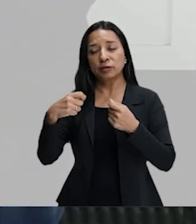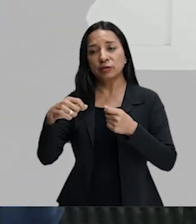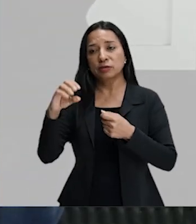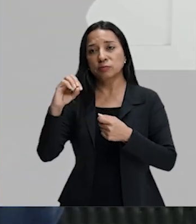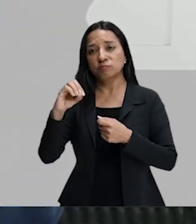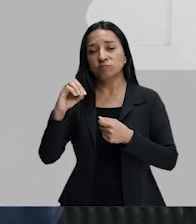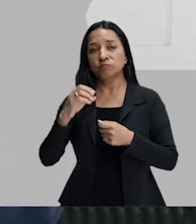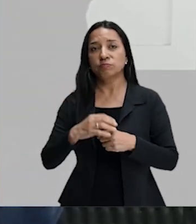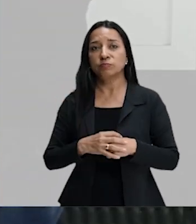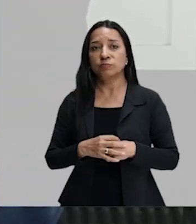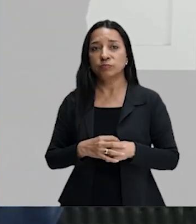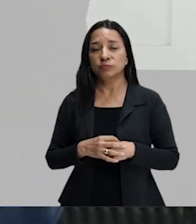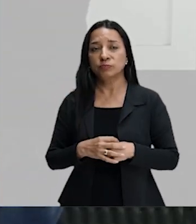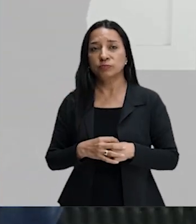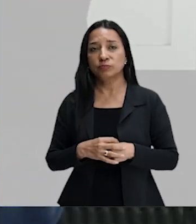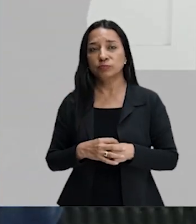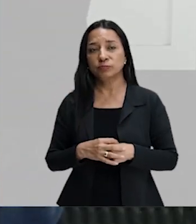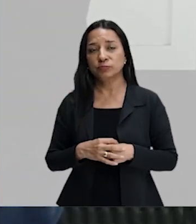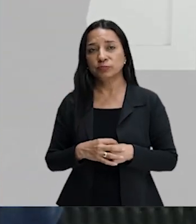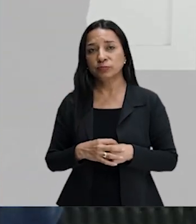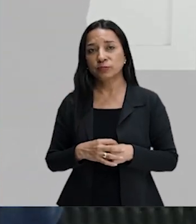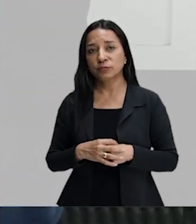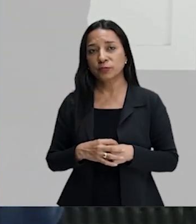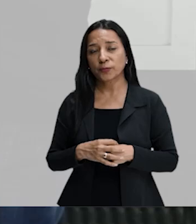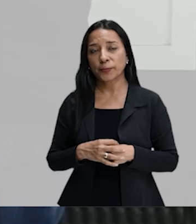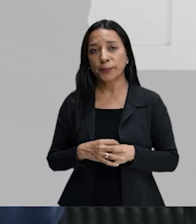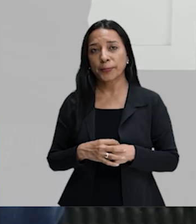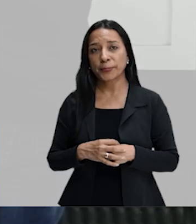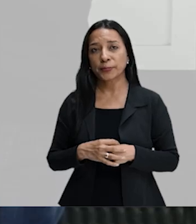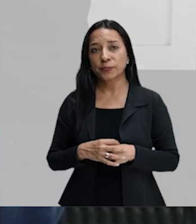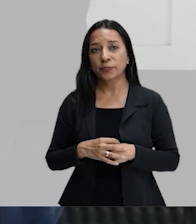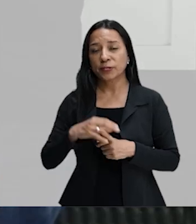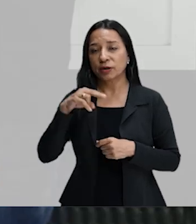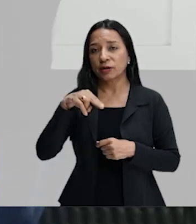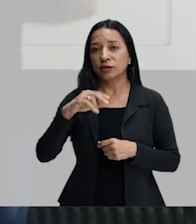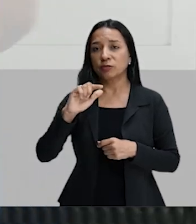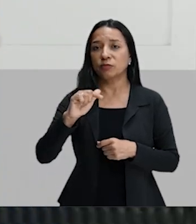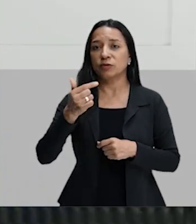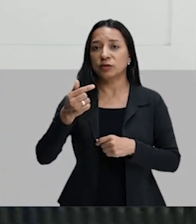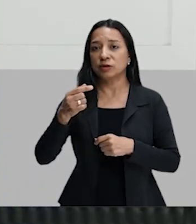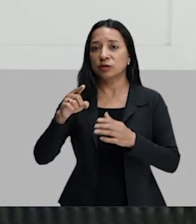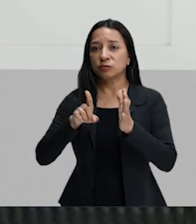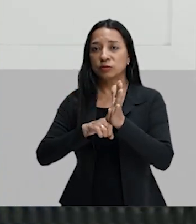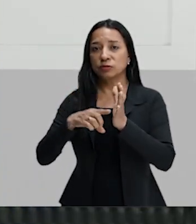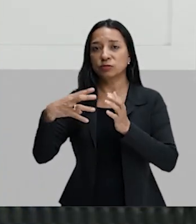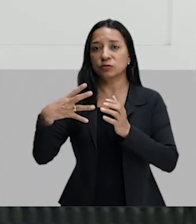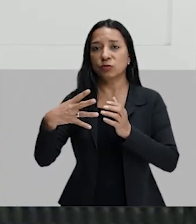4. Então, n ao quadrado menos 4 tem que ser igual a zero.